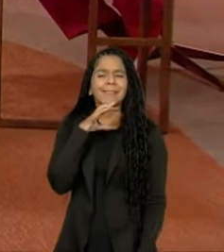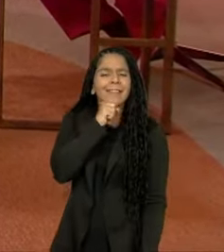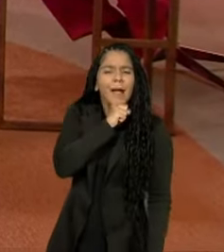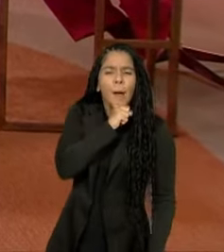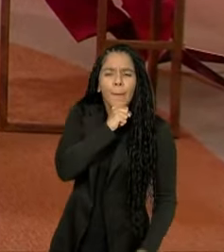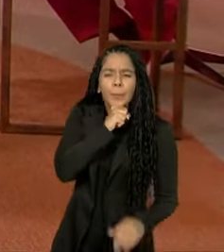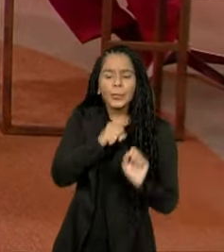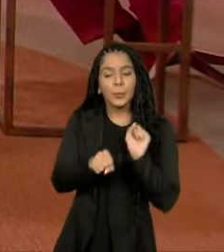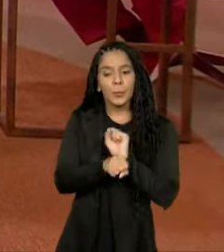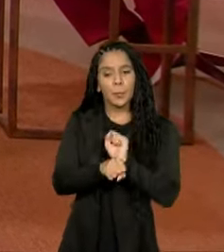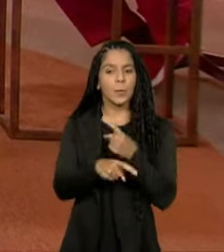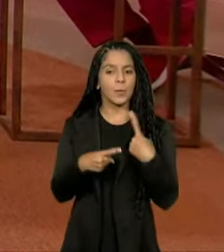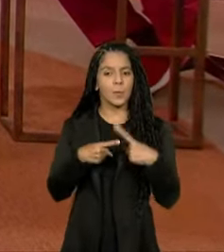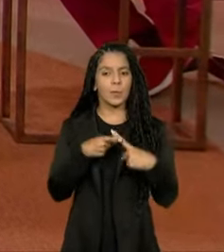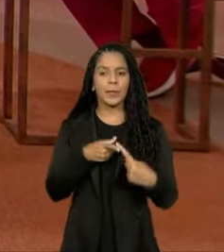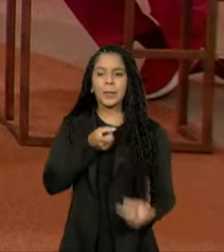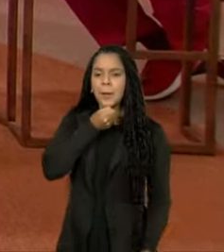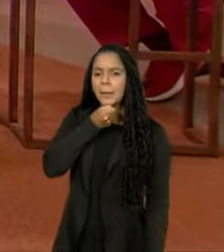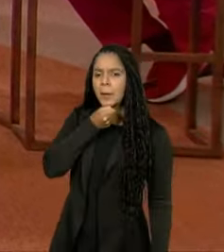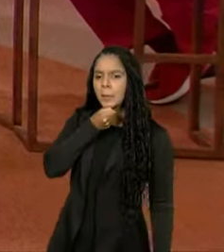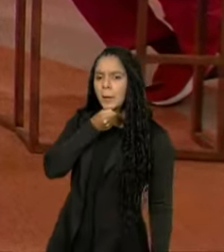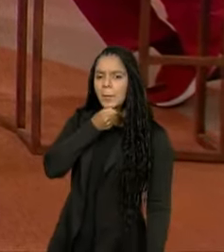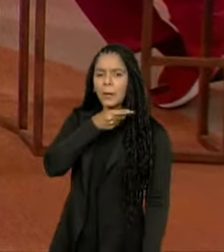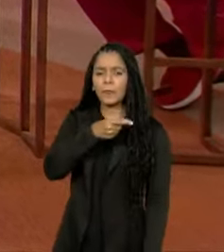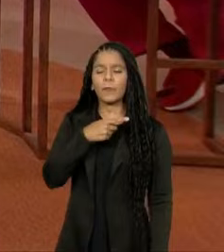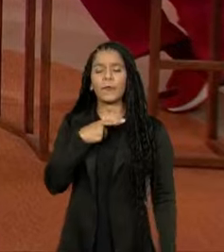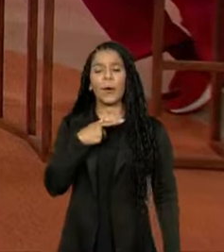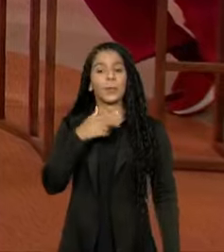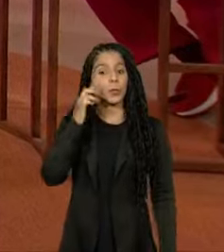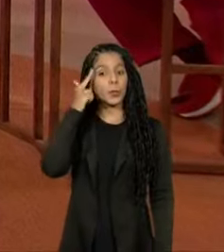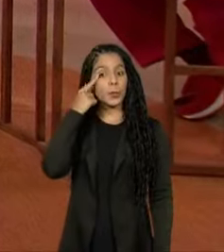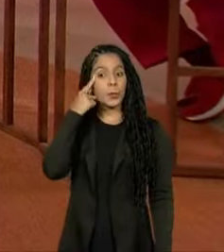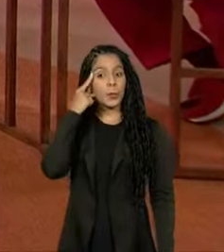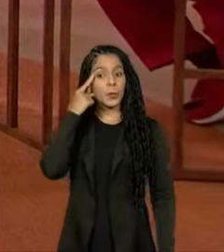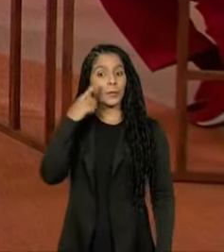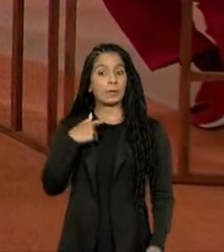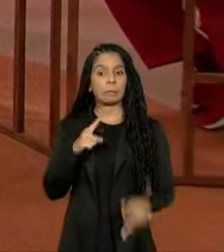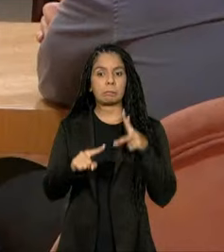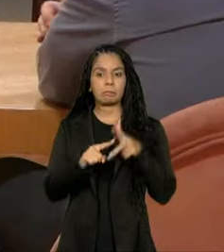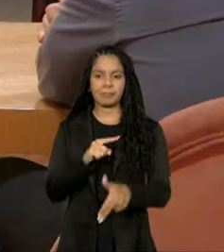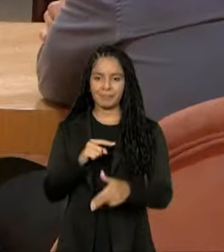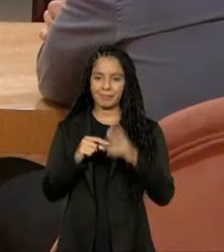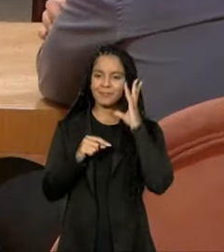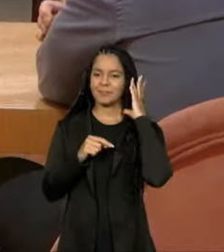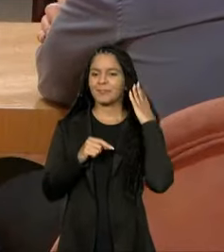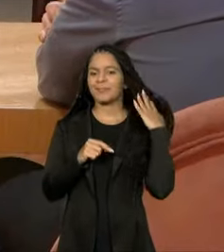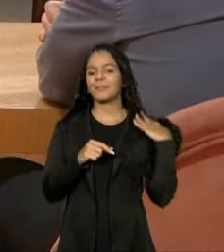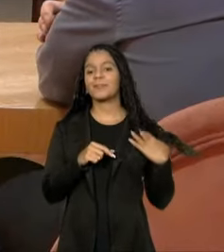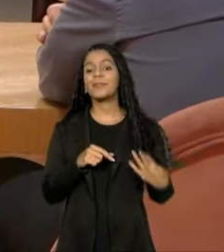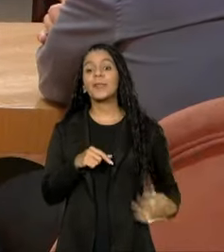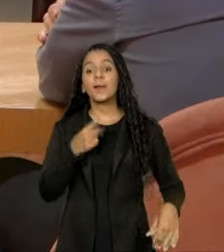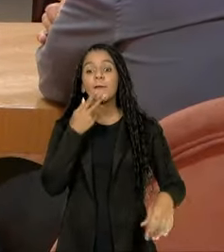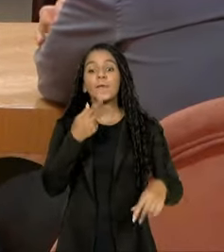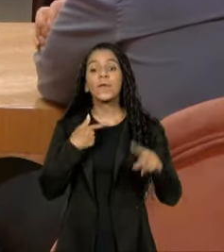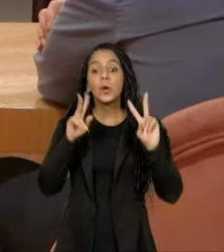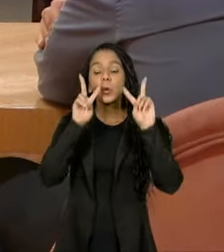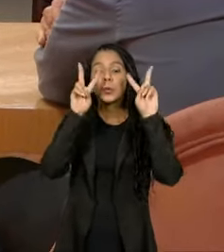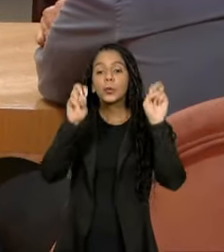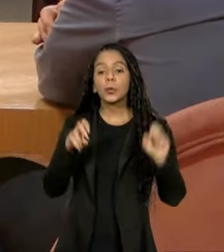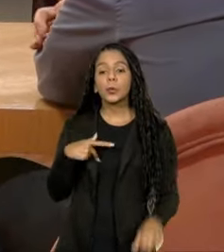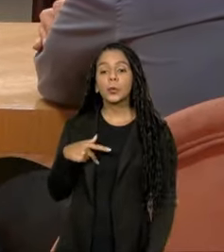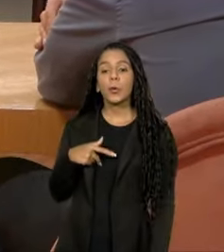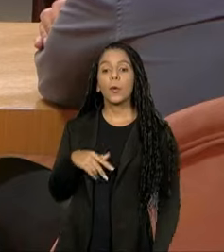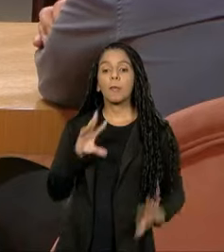rapidinha paradinha, porque tava, o microfone do Freixo estava obstruído. Essa obstrução está aqui. Agora a gente estava falando sobre a federalização